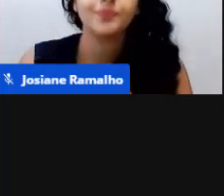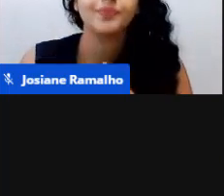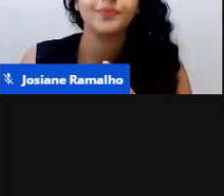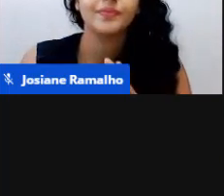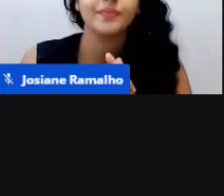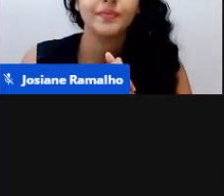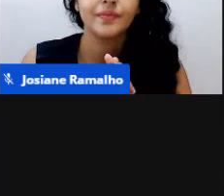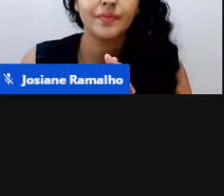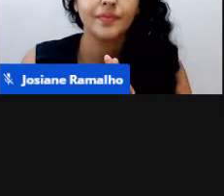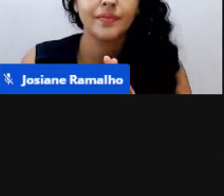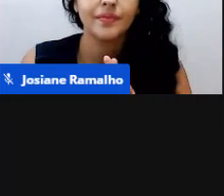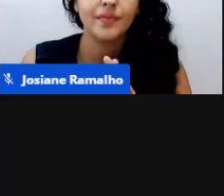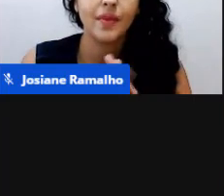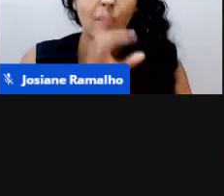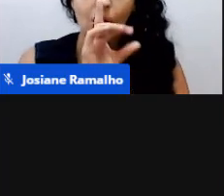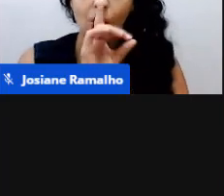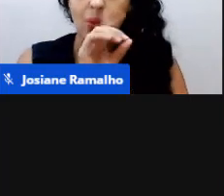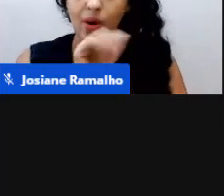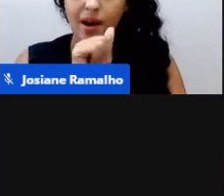O Davi,